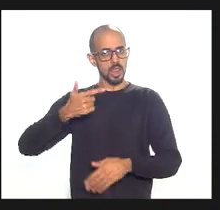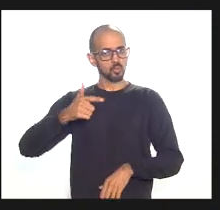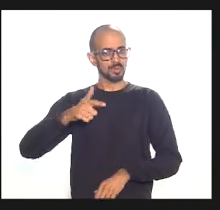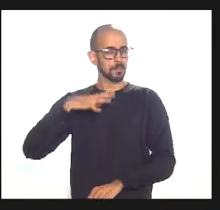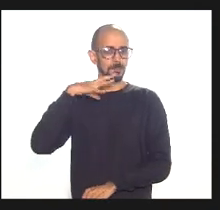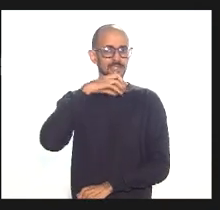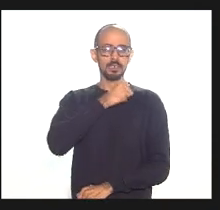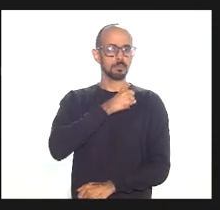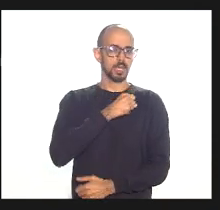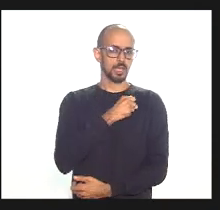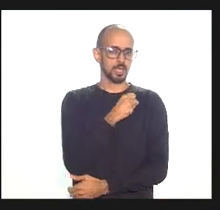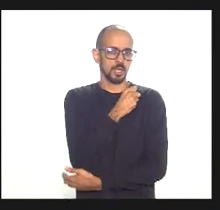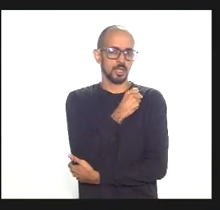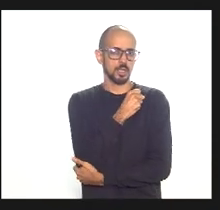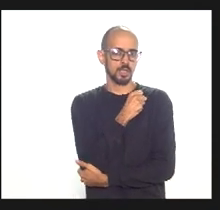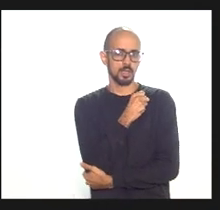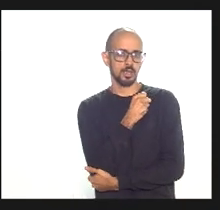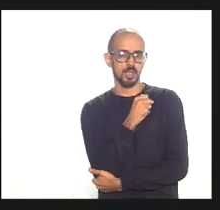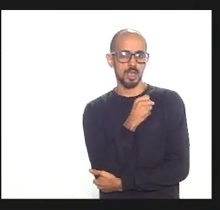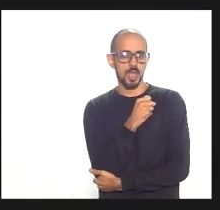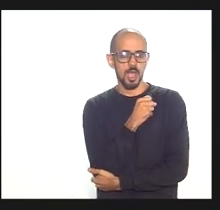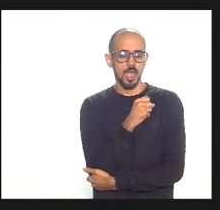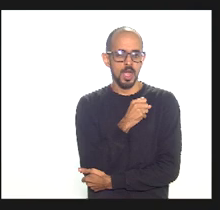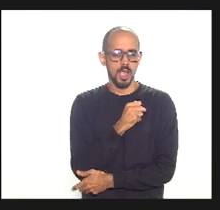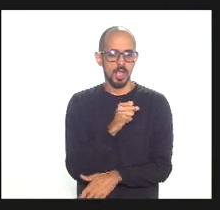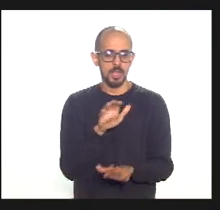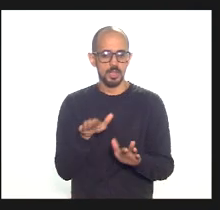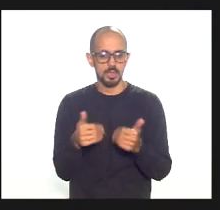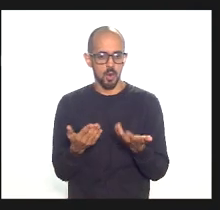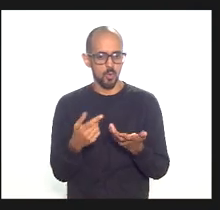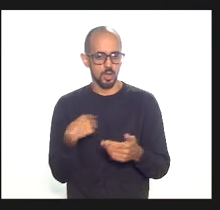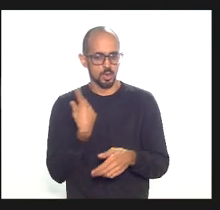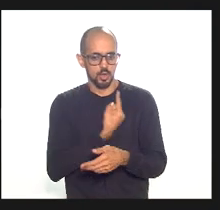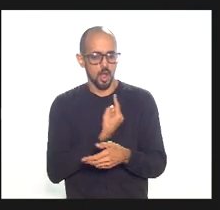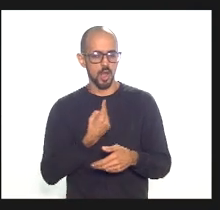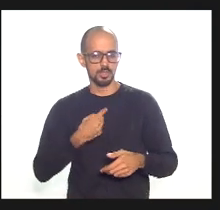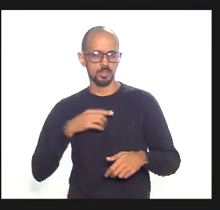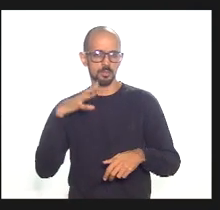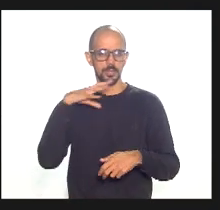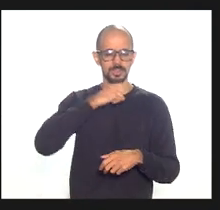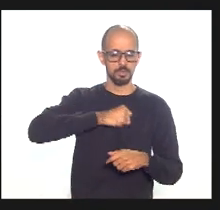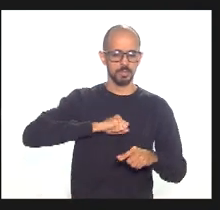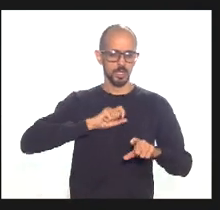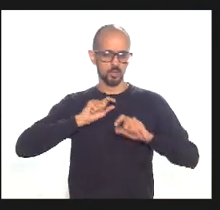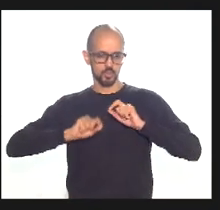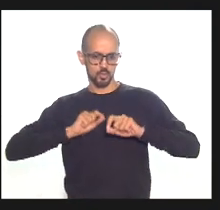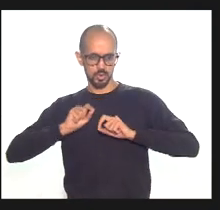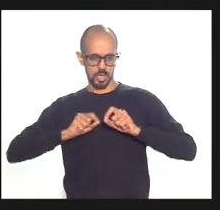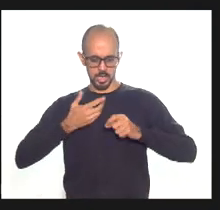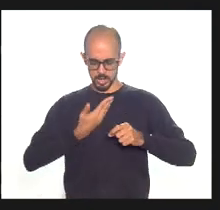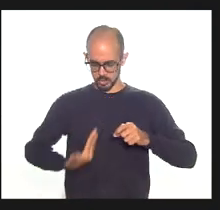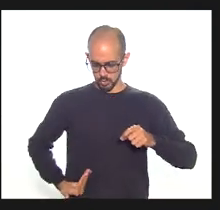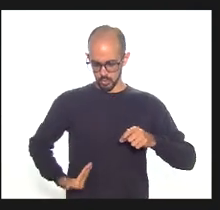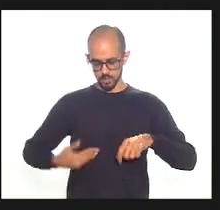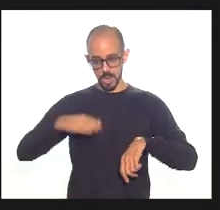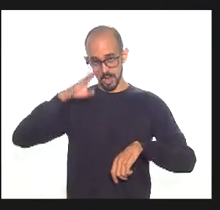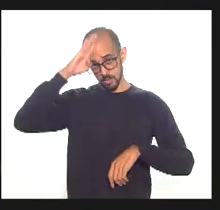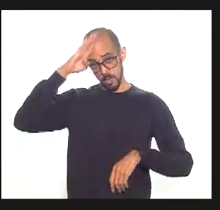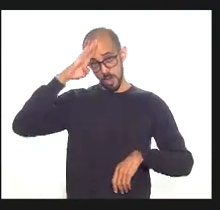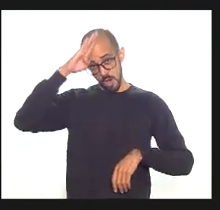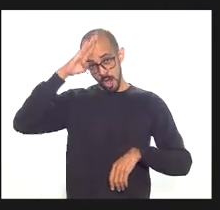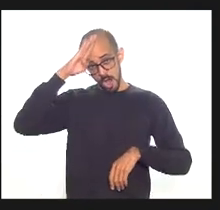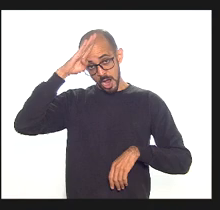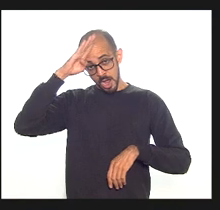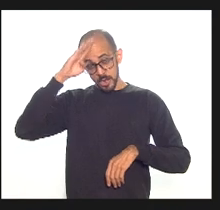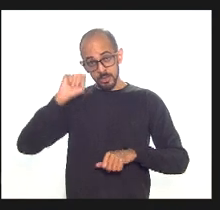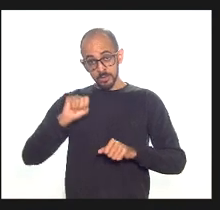isso, né, ela não percebe. E a gente está vendo que com esse governo Bolsonaro,